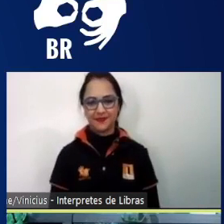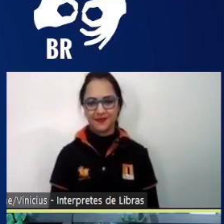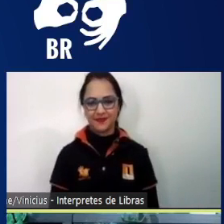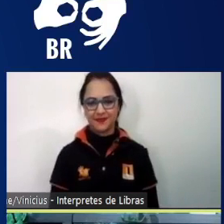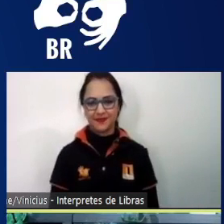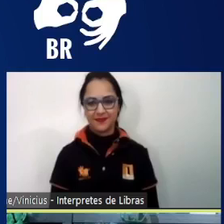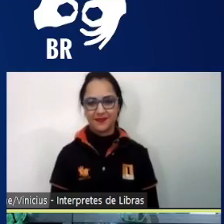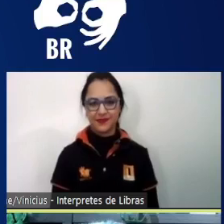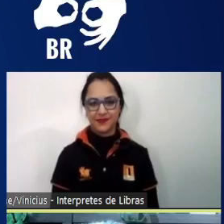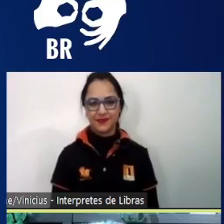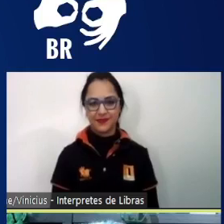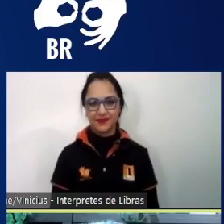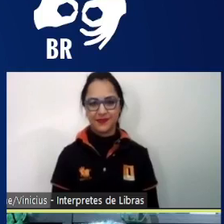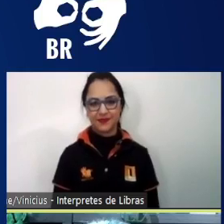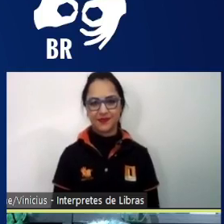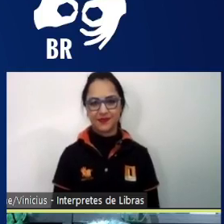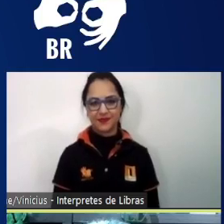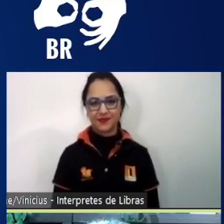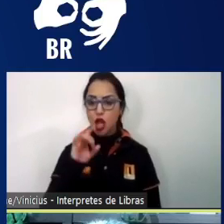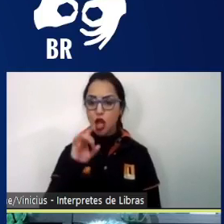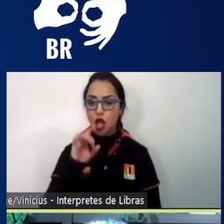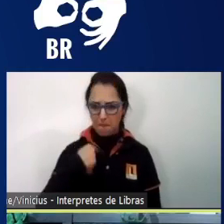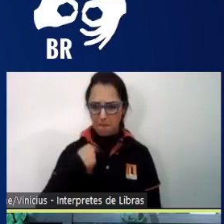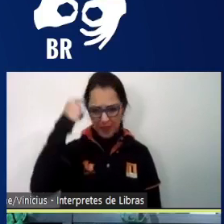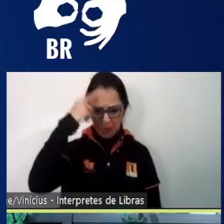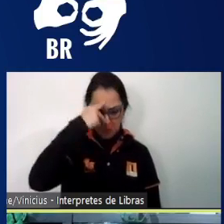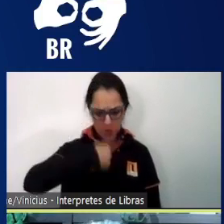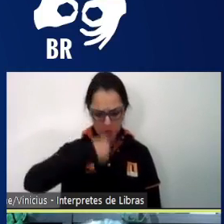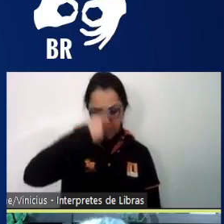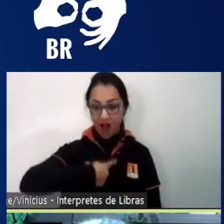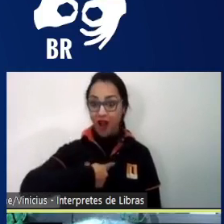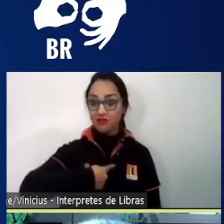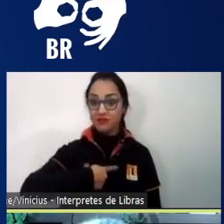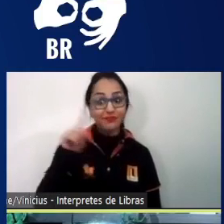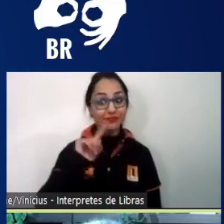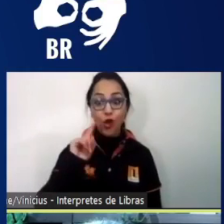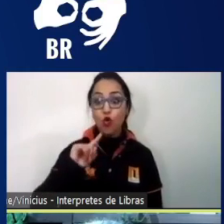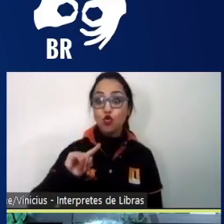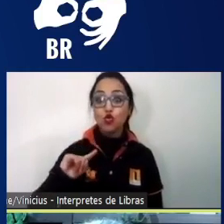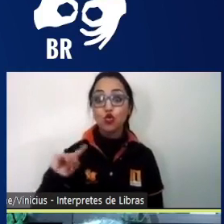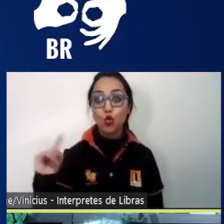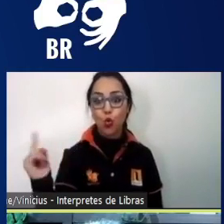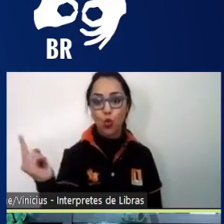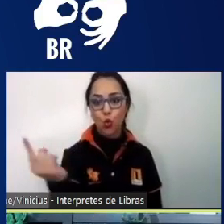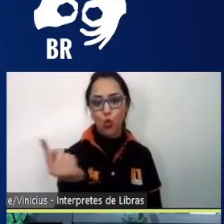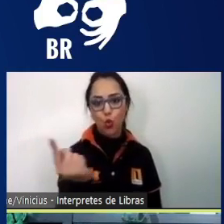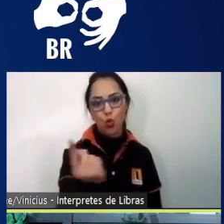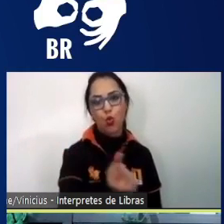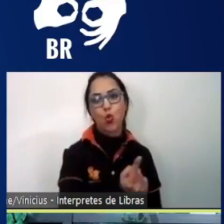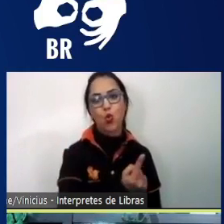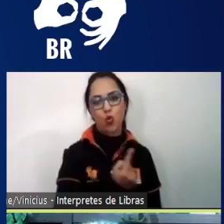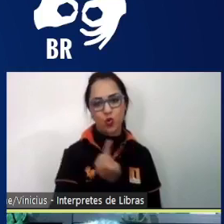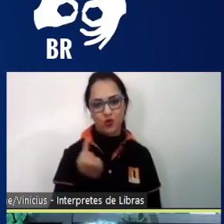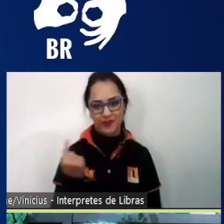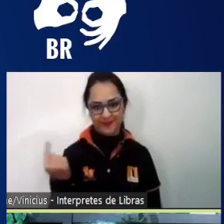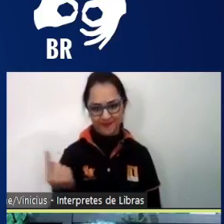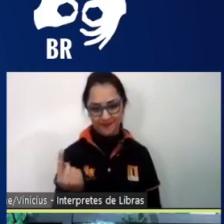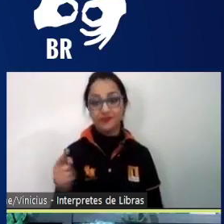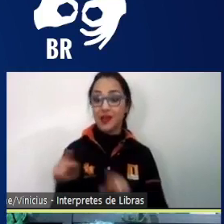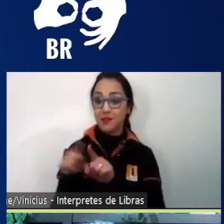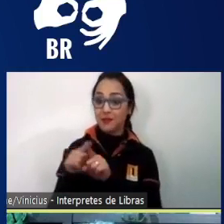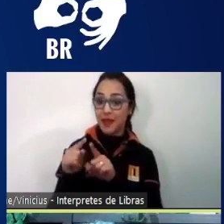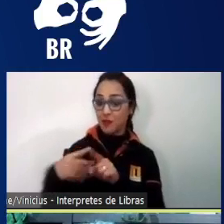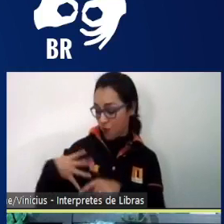E não só para si, mas para nós, todos e para as gerações